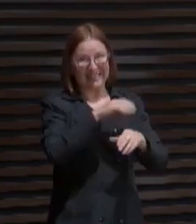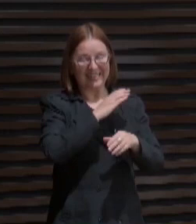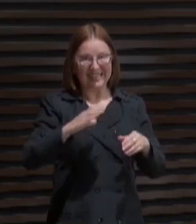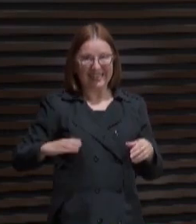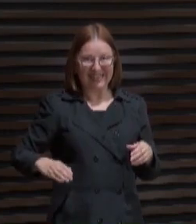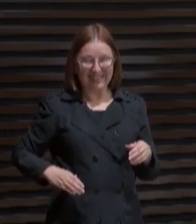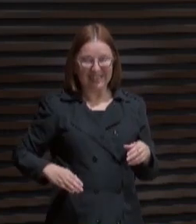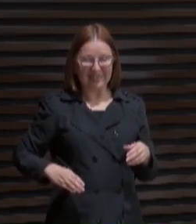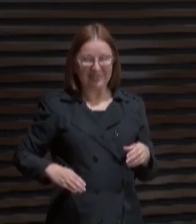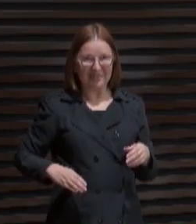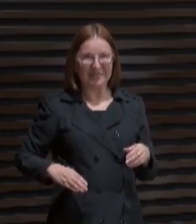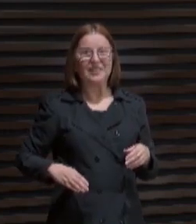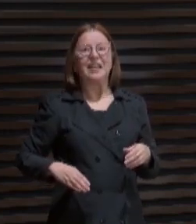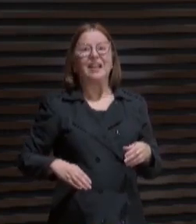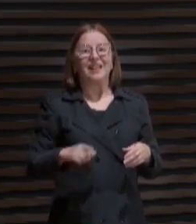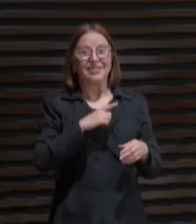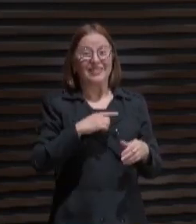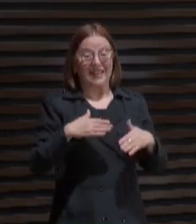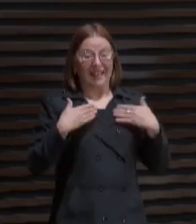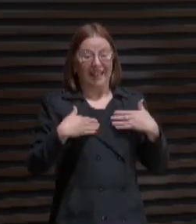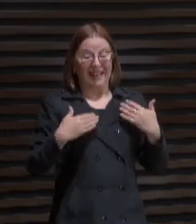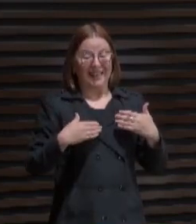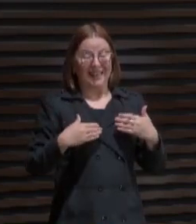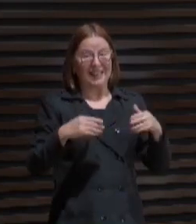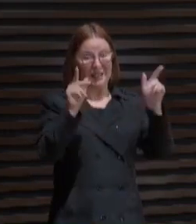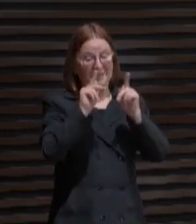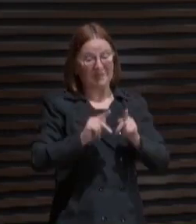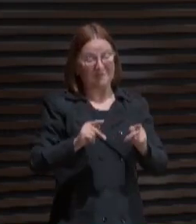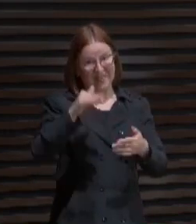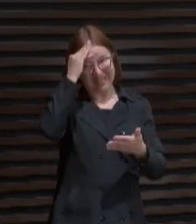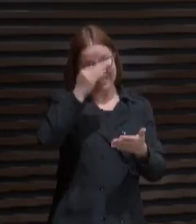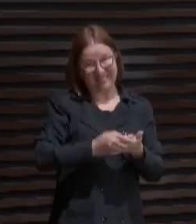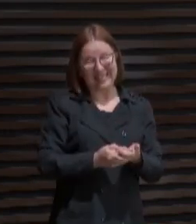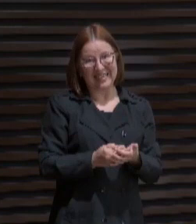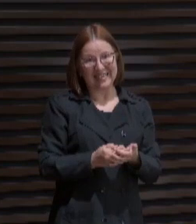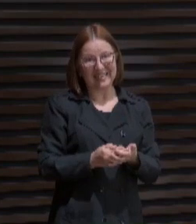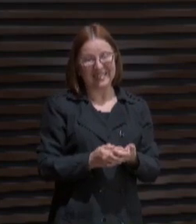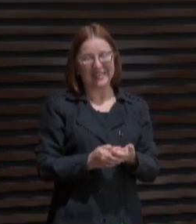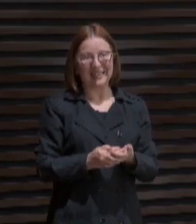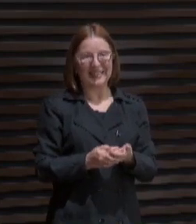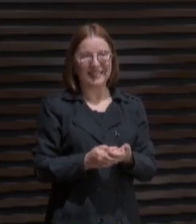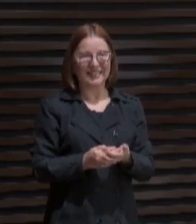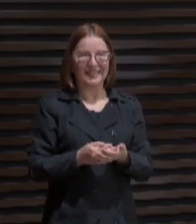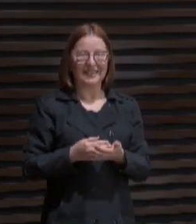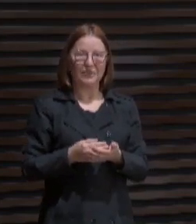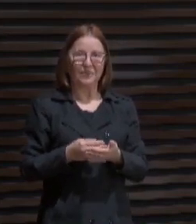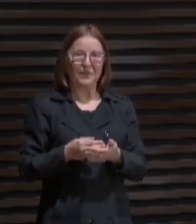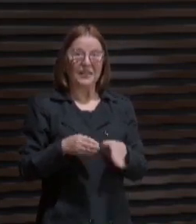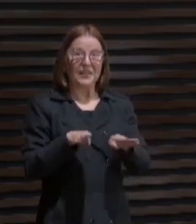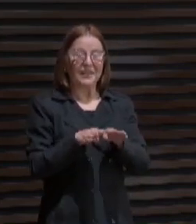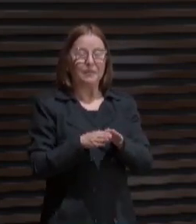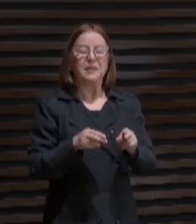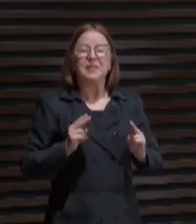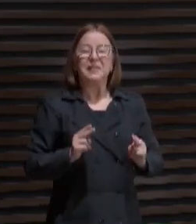a alegria, fincar a paz e gerar a fé, ainda origina o anseio de estar sempre no templo